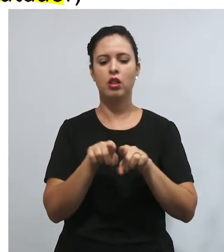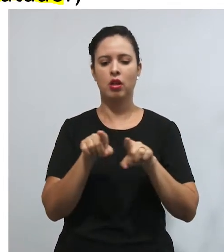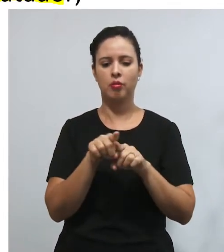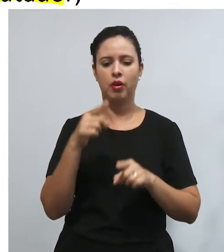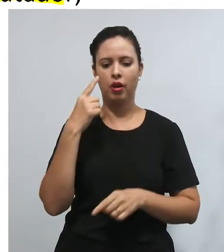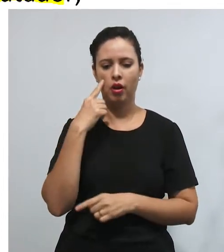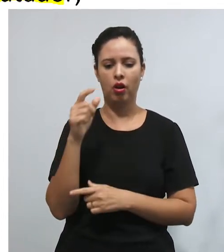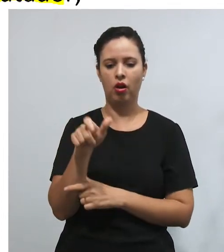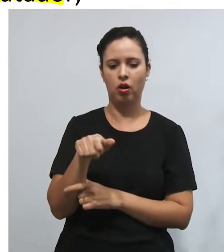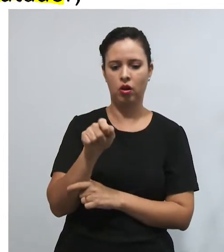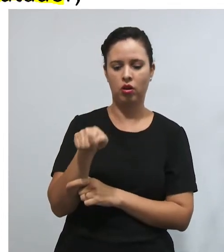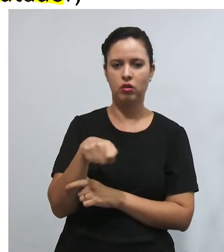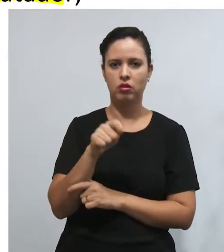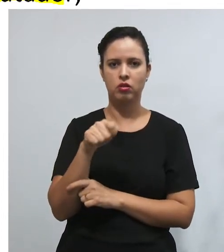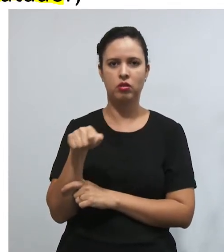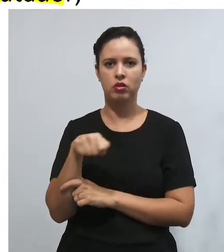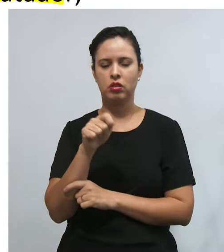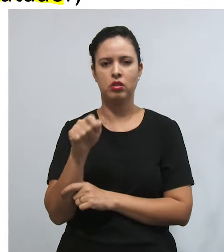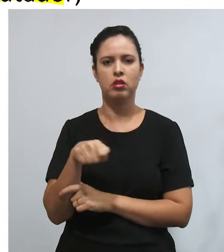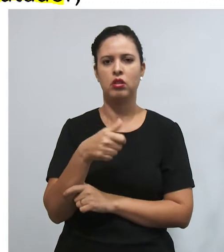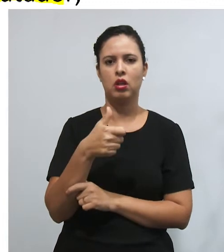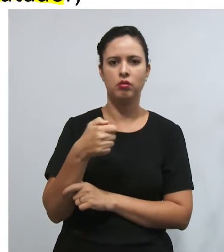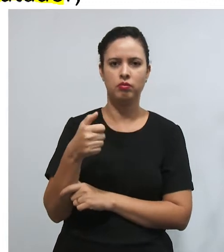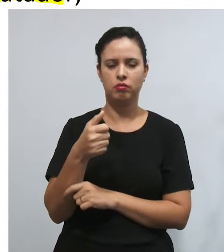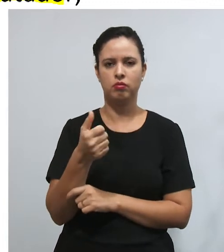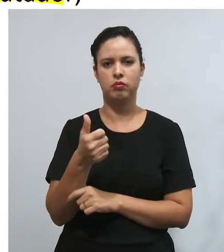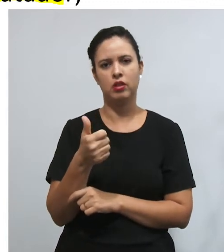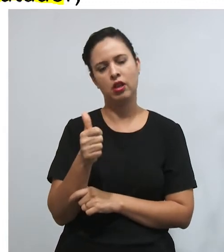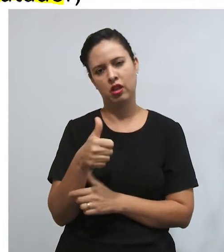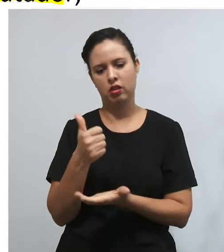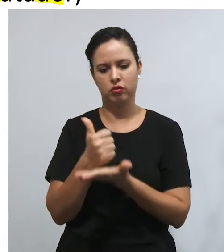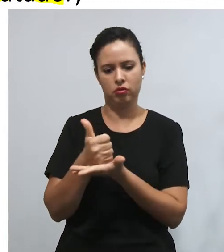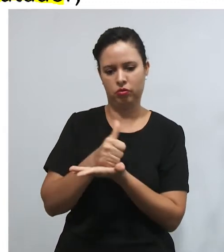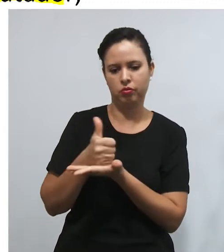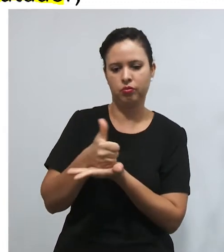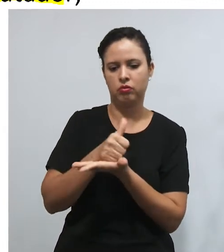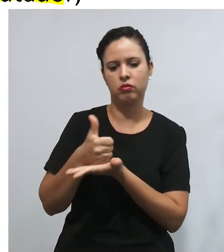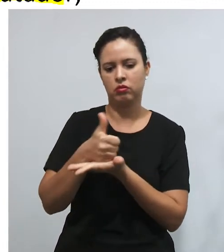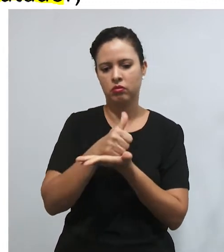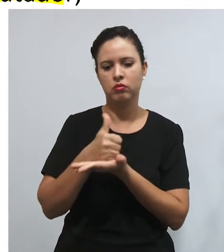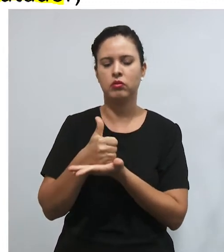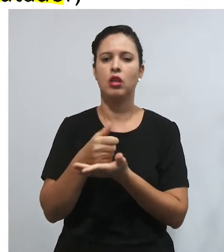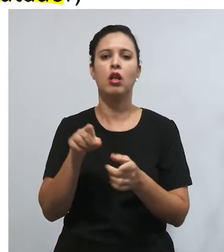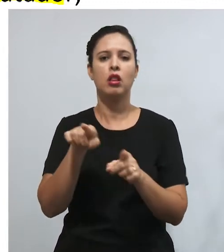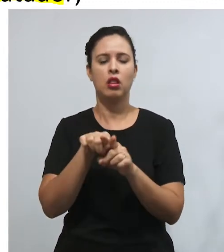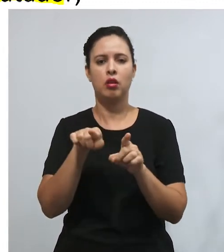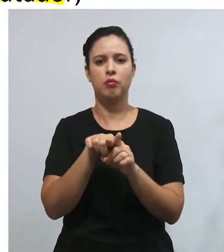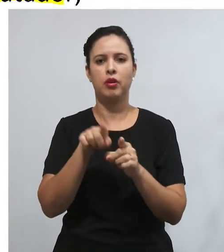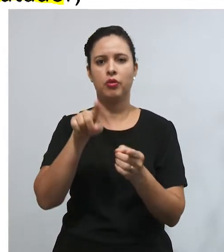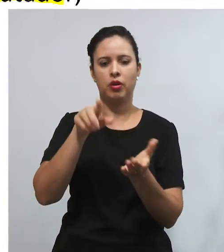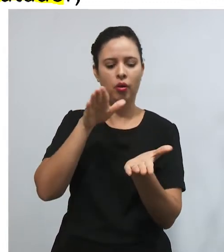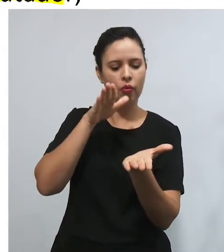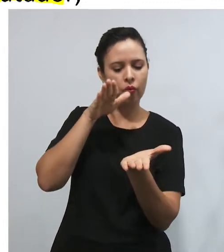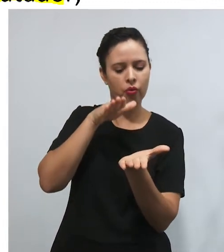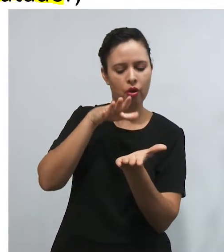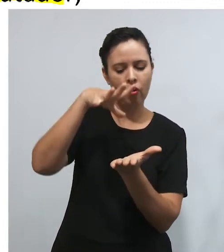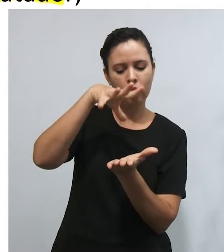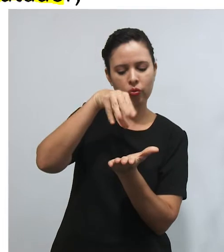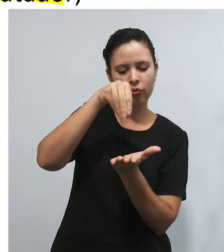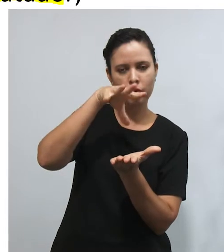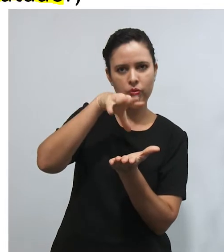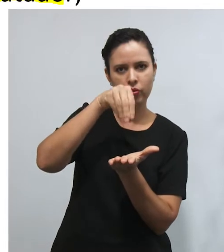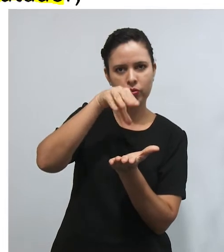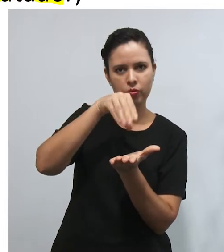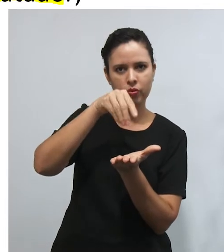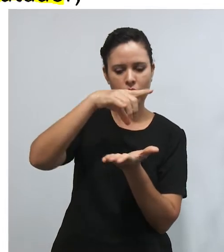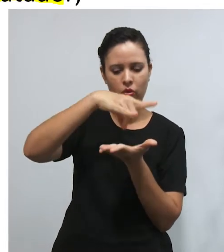aqui um joystick. Também você aperta os botões para ele dar entrada. Um scanner, né? Sendo só scanner, ele também só digitaliza